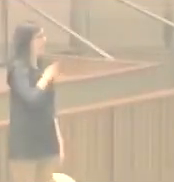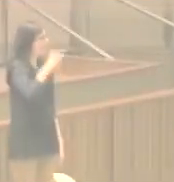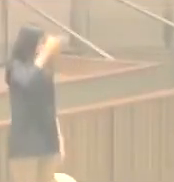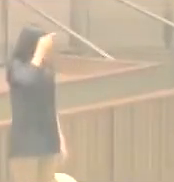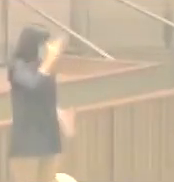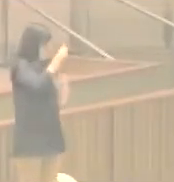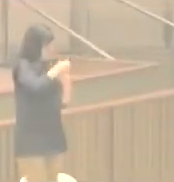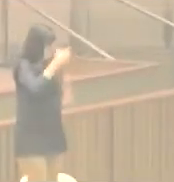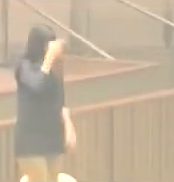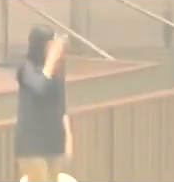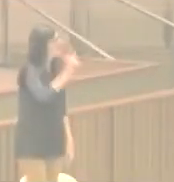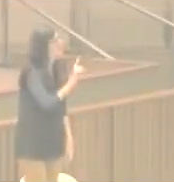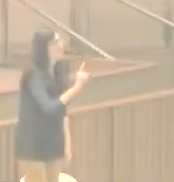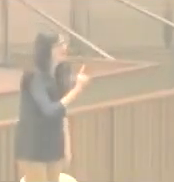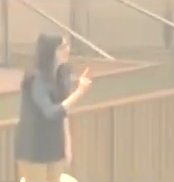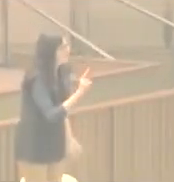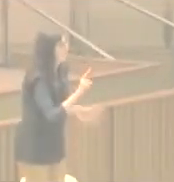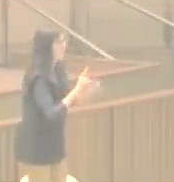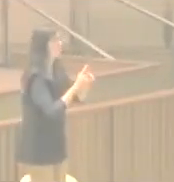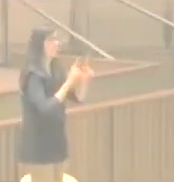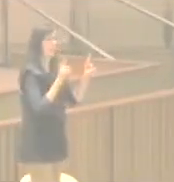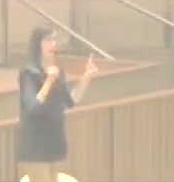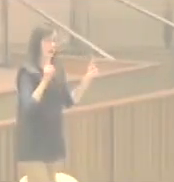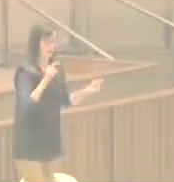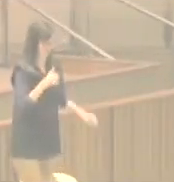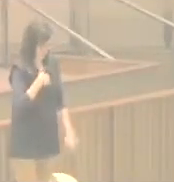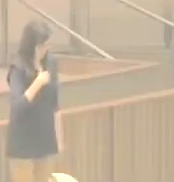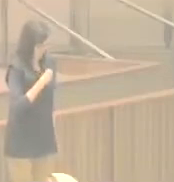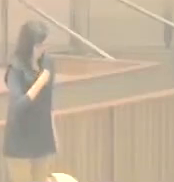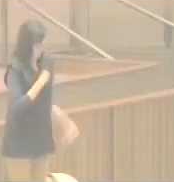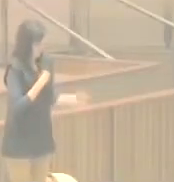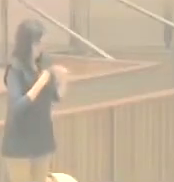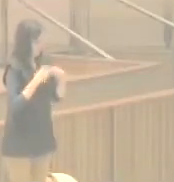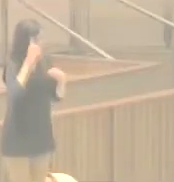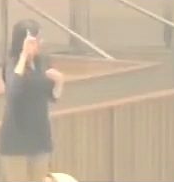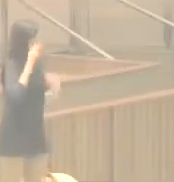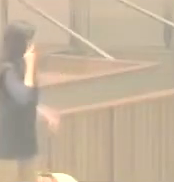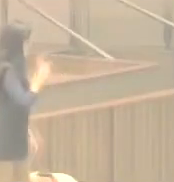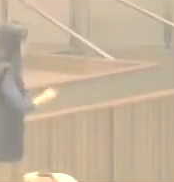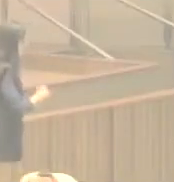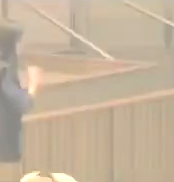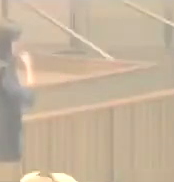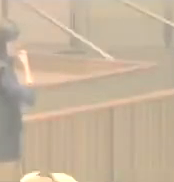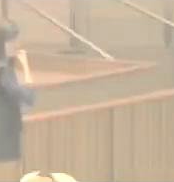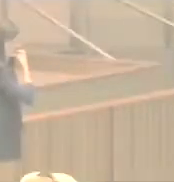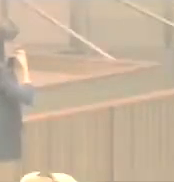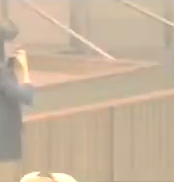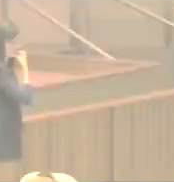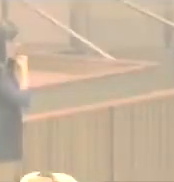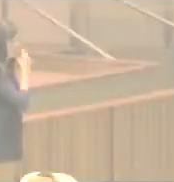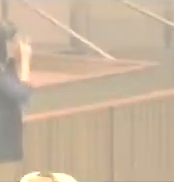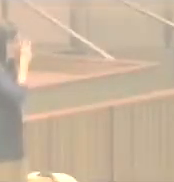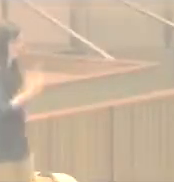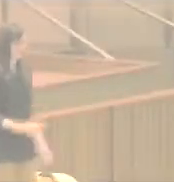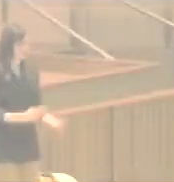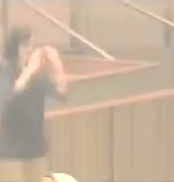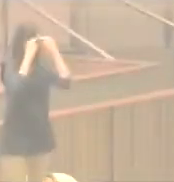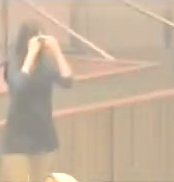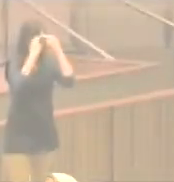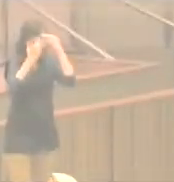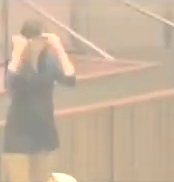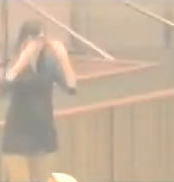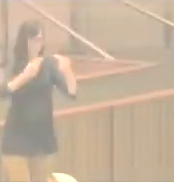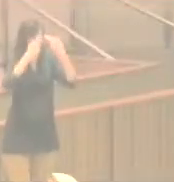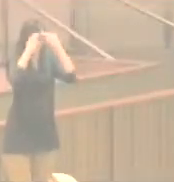nessas coisas, mas porque elas entristecem o teu Deus e te remetem ao teu passado, a